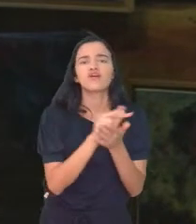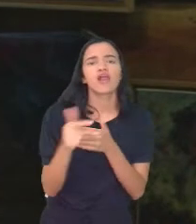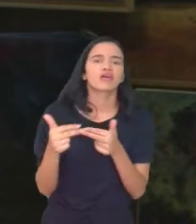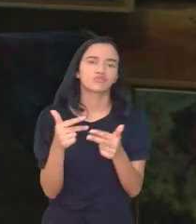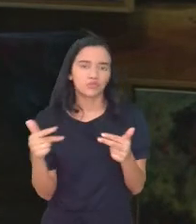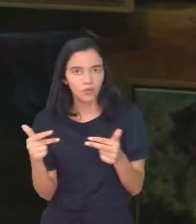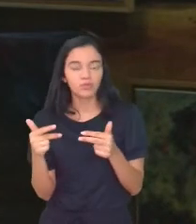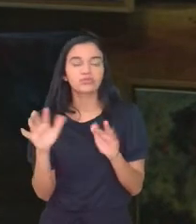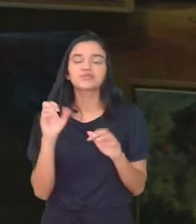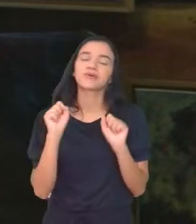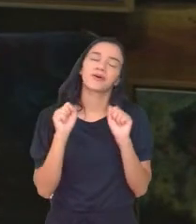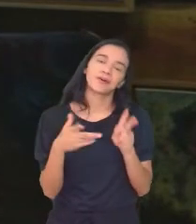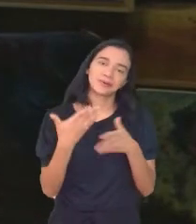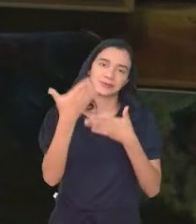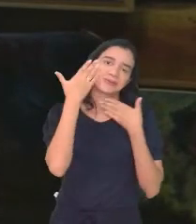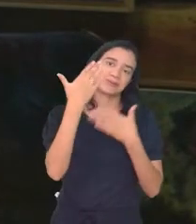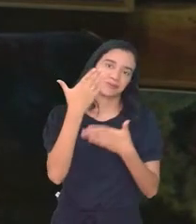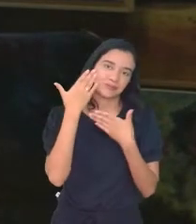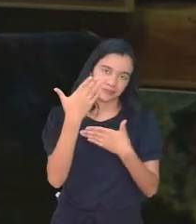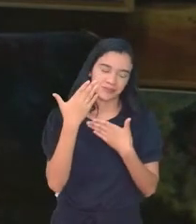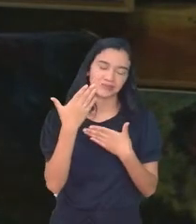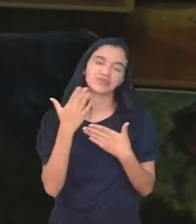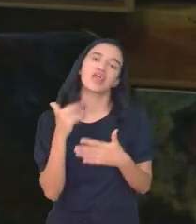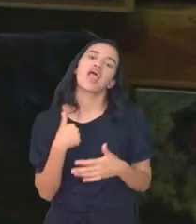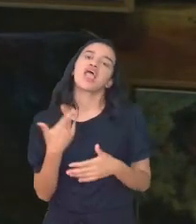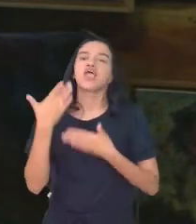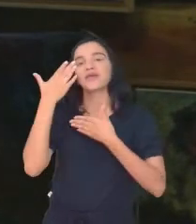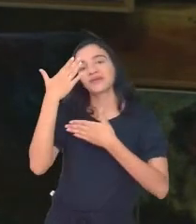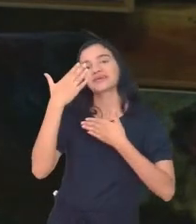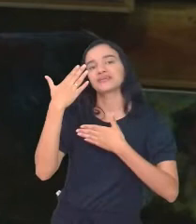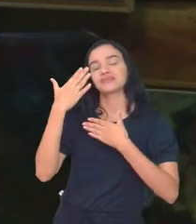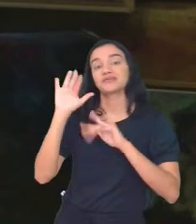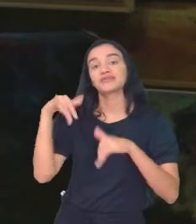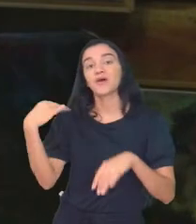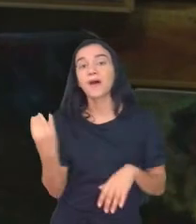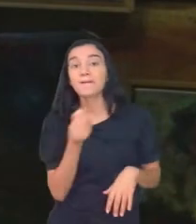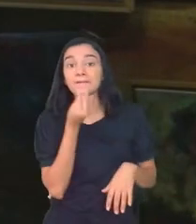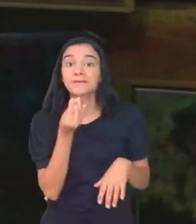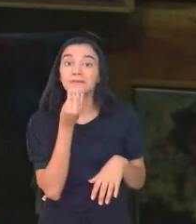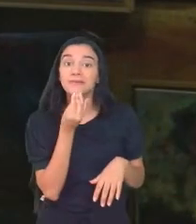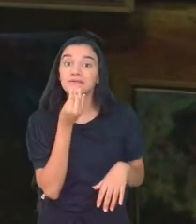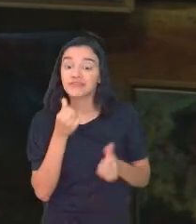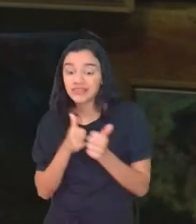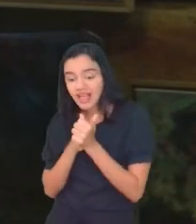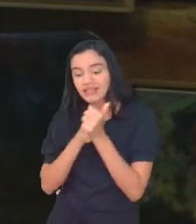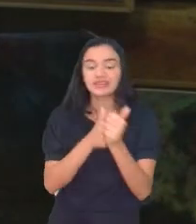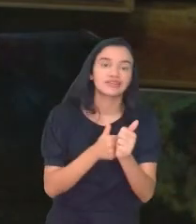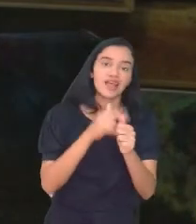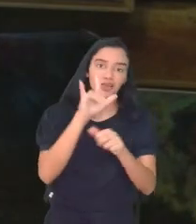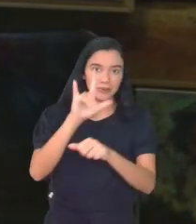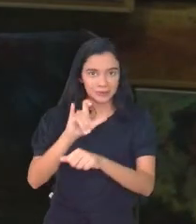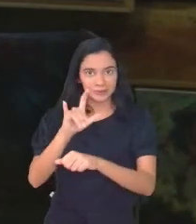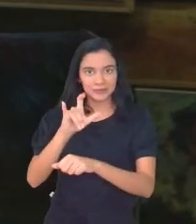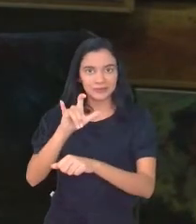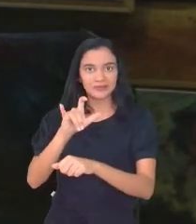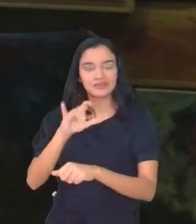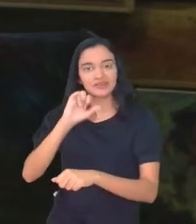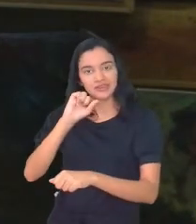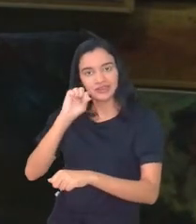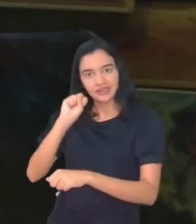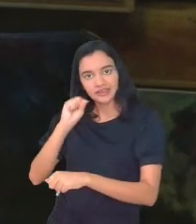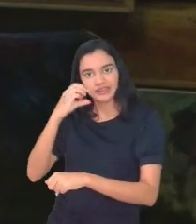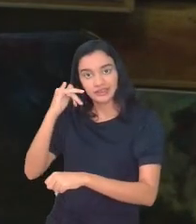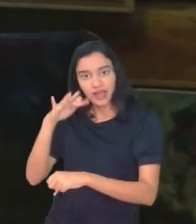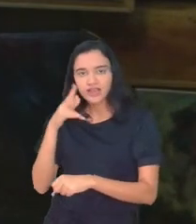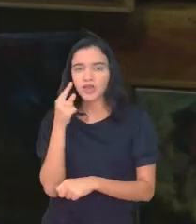artista. Ok, muito obrigado. Eu que agradeço. Aproveita aí, gente. Segue lá no Sim. Instagram, o Isaac Vieira. Deem